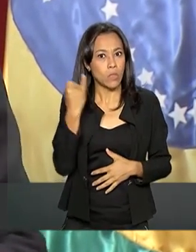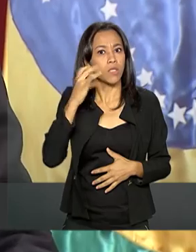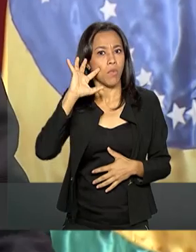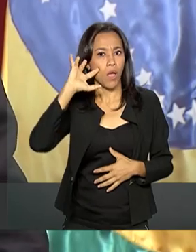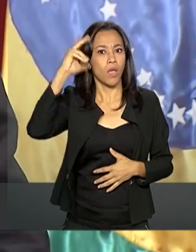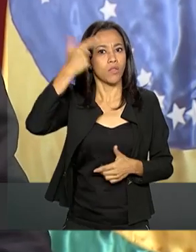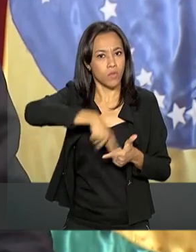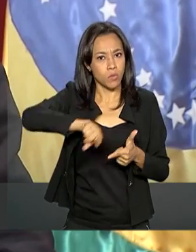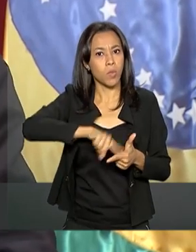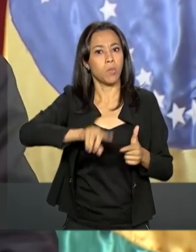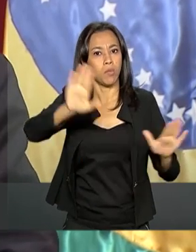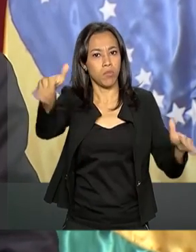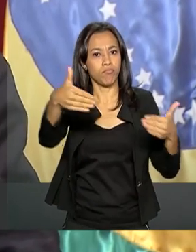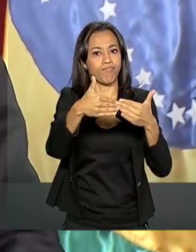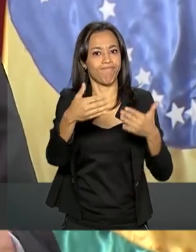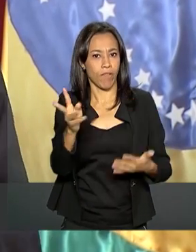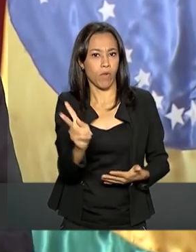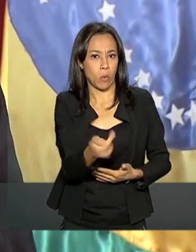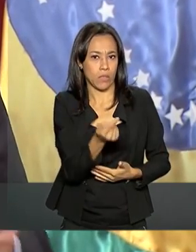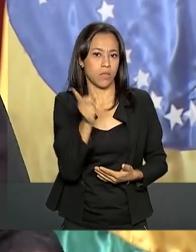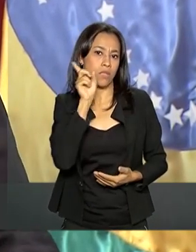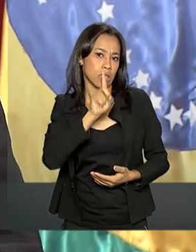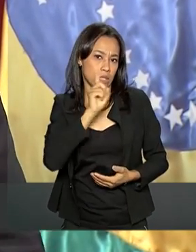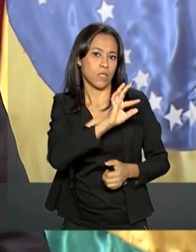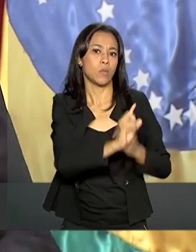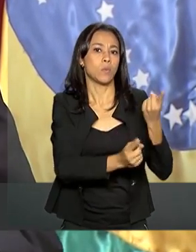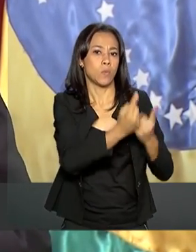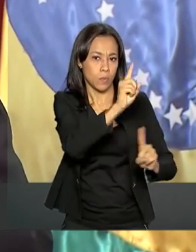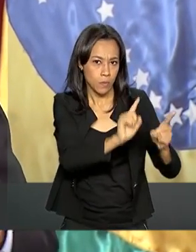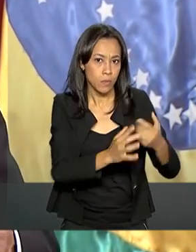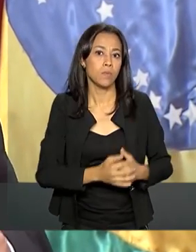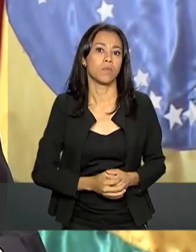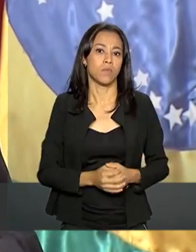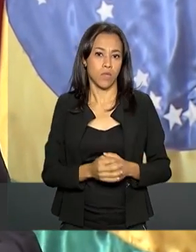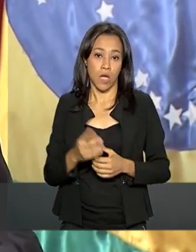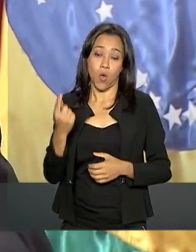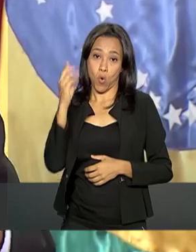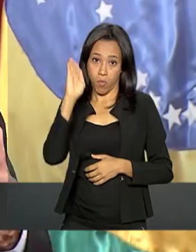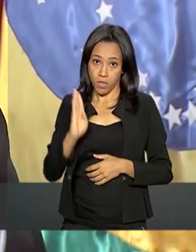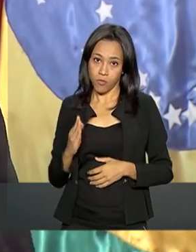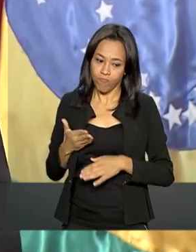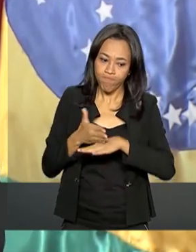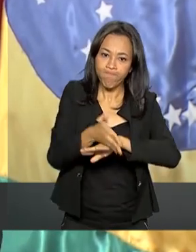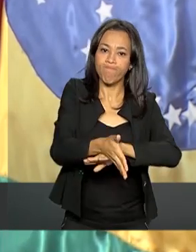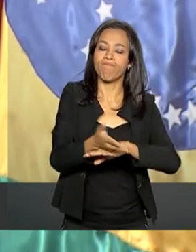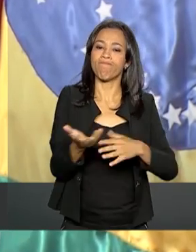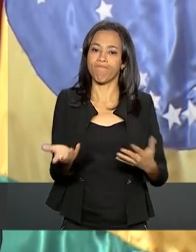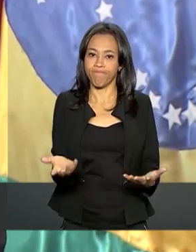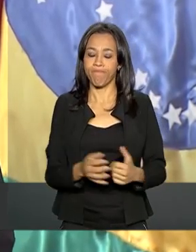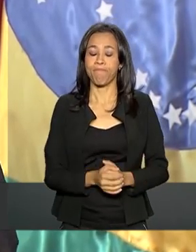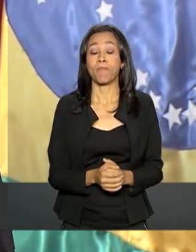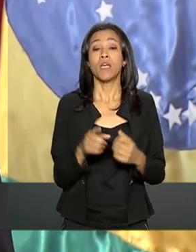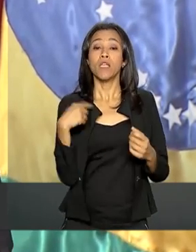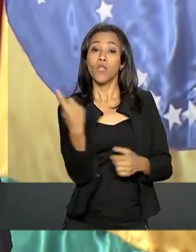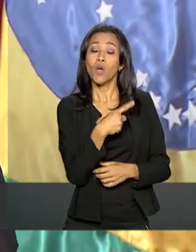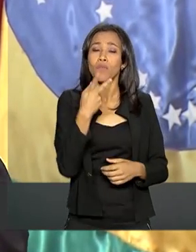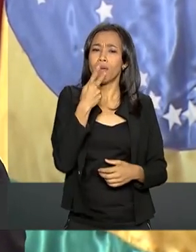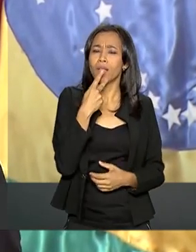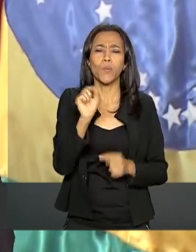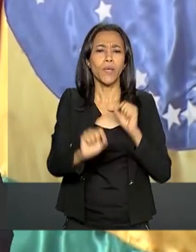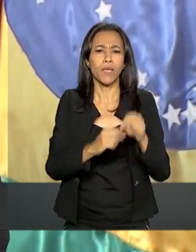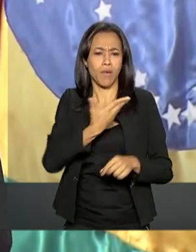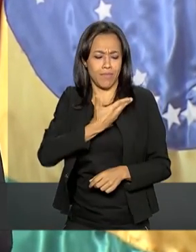essa situação. Mas também eu gostaria de colocar e dizer que, ao longo desta história, nós falamos de uma amizade sem